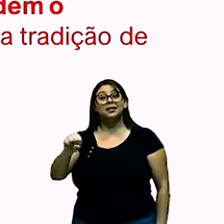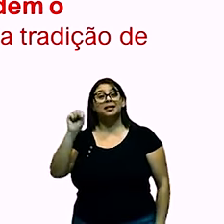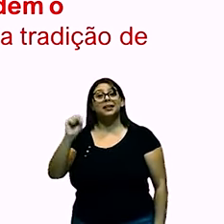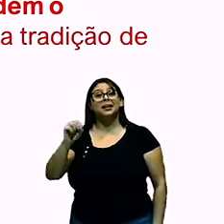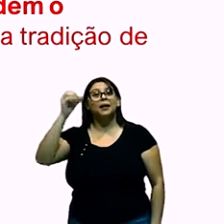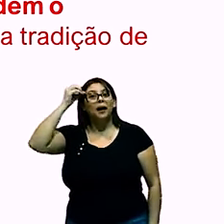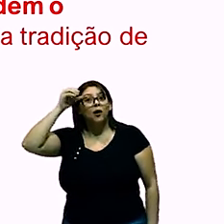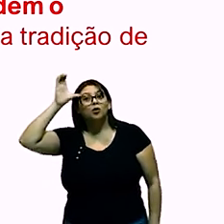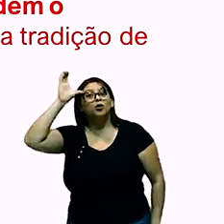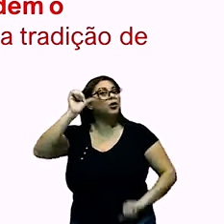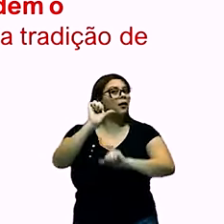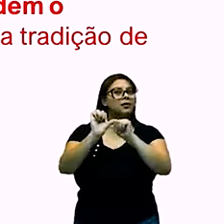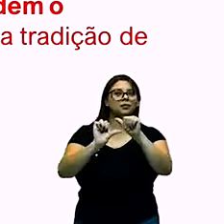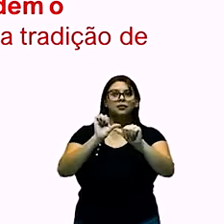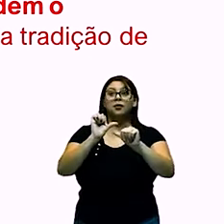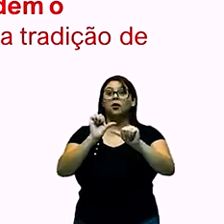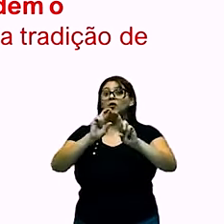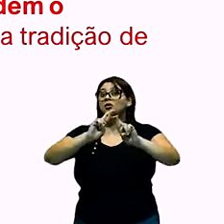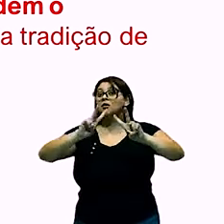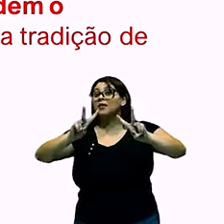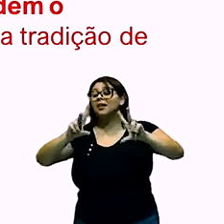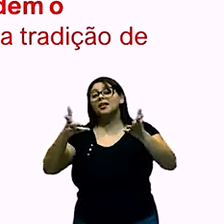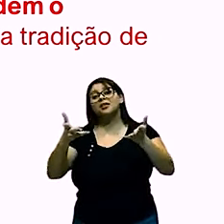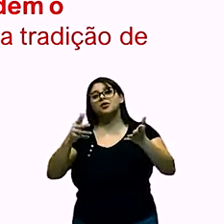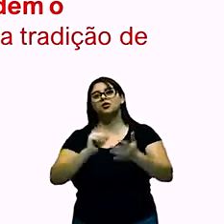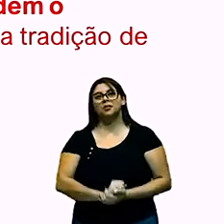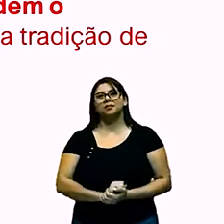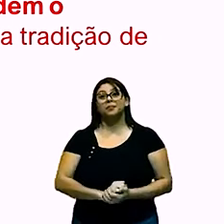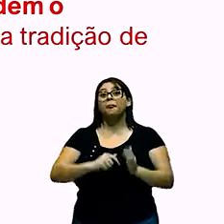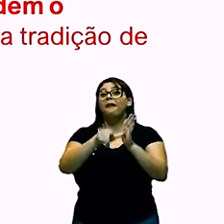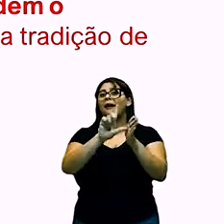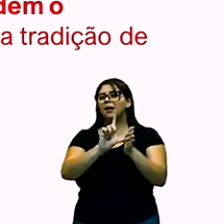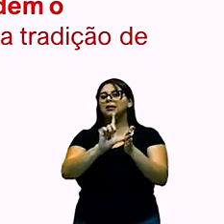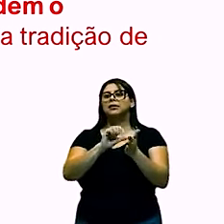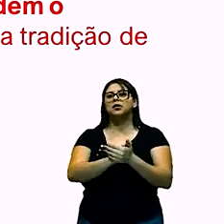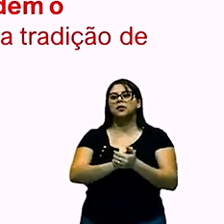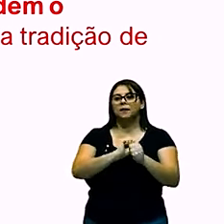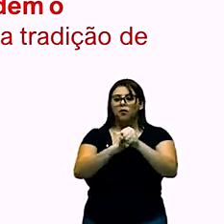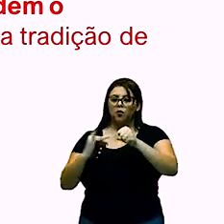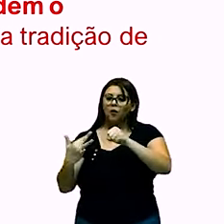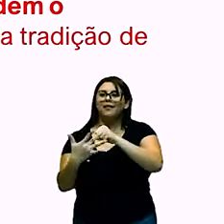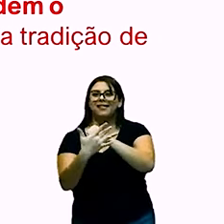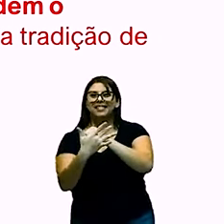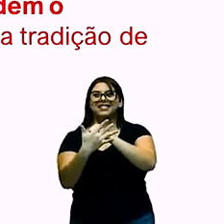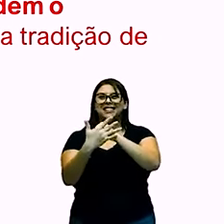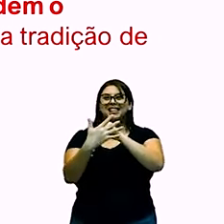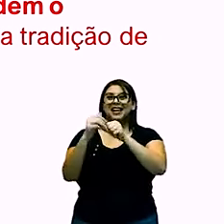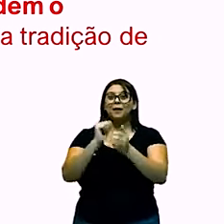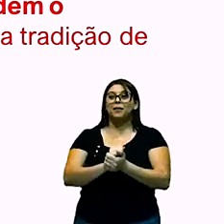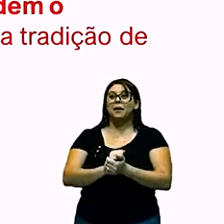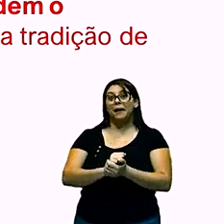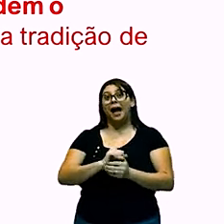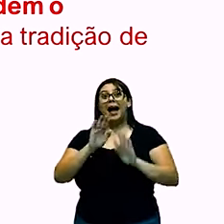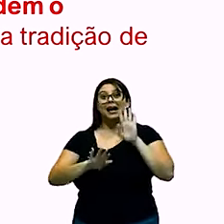Vamos voltar aqui um pouquinho mais perto do nosso tempo, antes da pandemia, né? Antes da pandemia, tinha um que orava pelo pão, e tinha um monte de